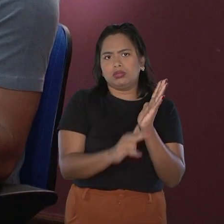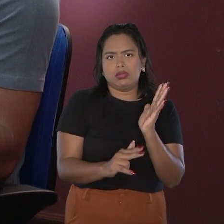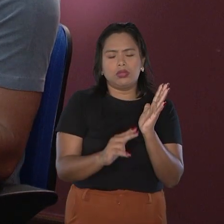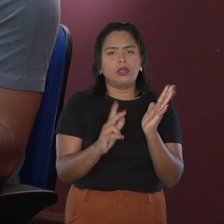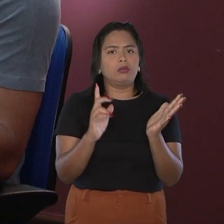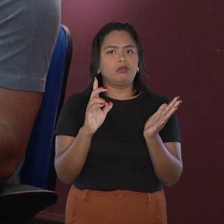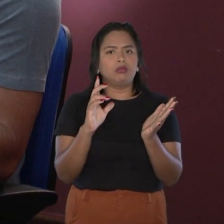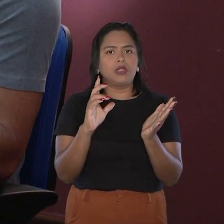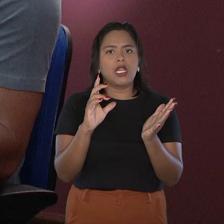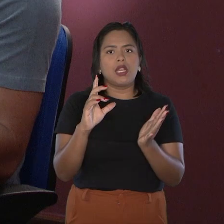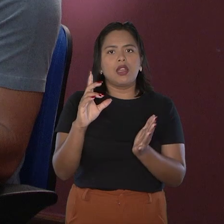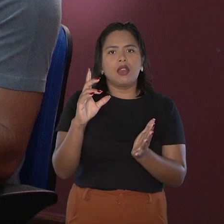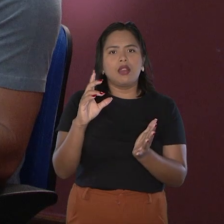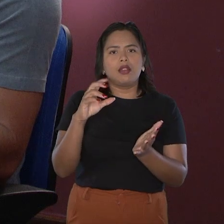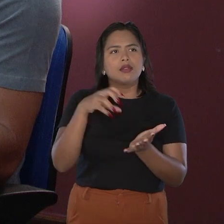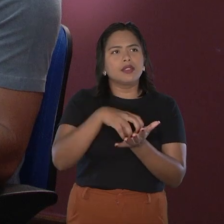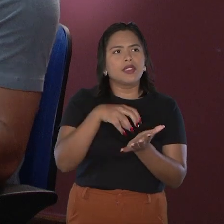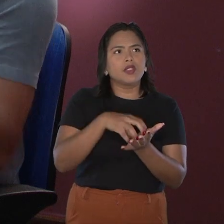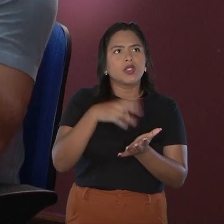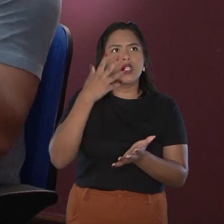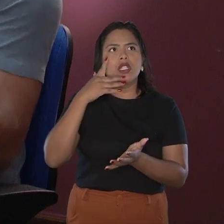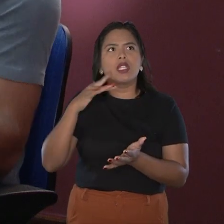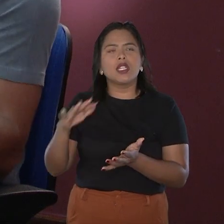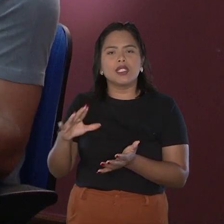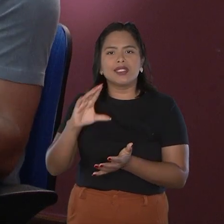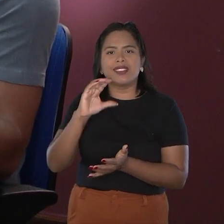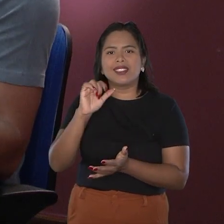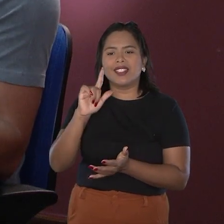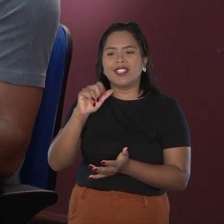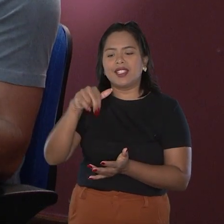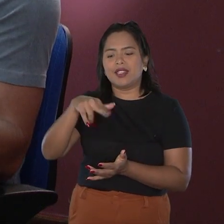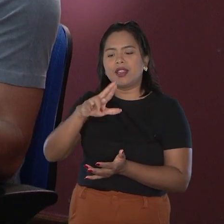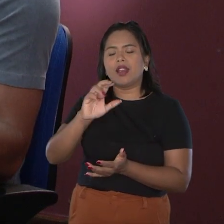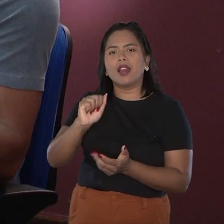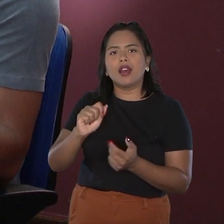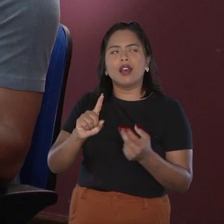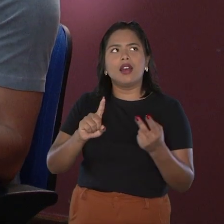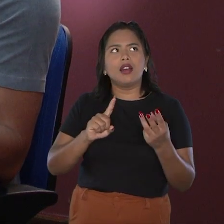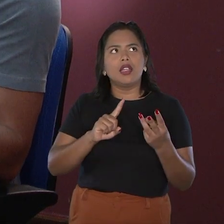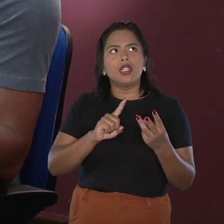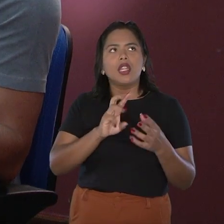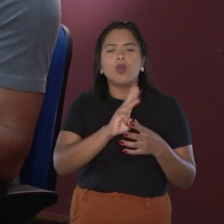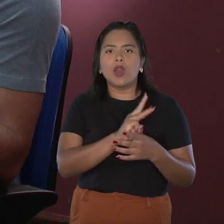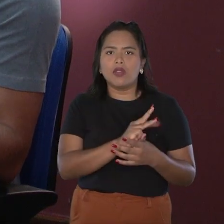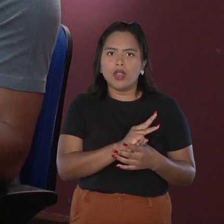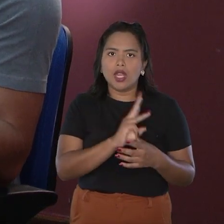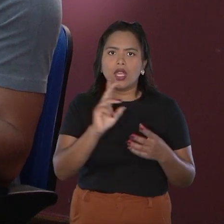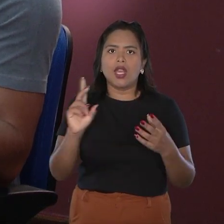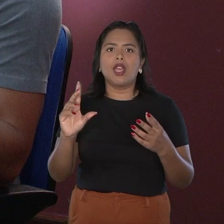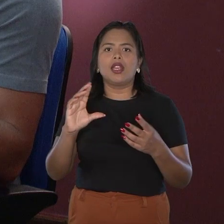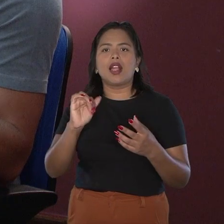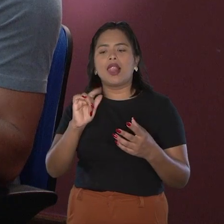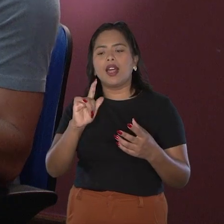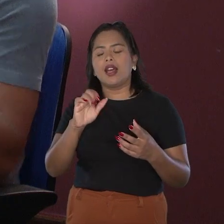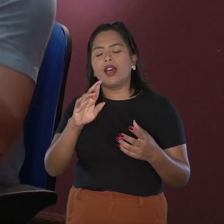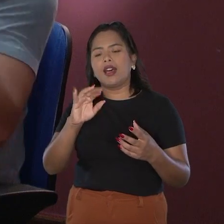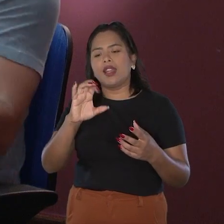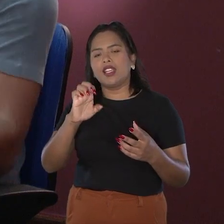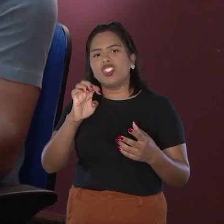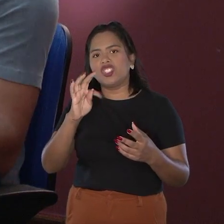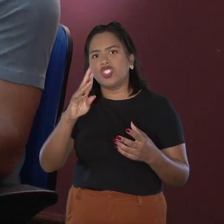da Criança que é mais a hora me ajuda a lembrar Universidade Federal de Roraima com a professora Soraia do curso de psicologia